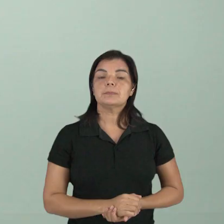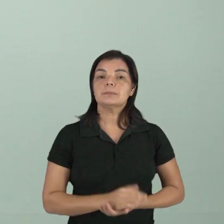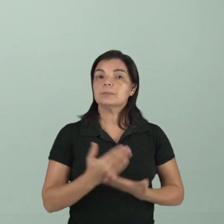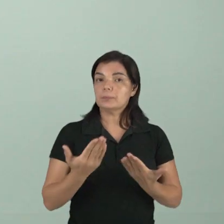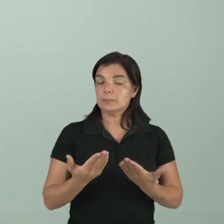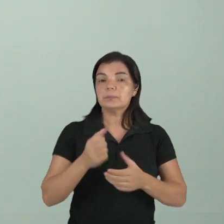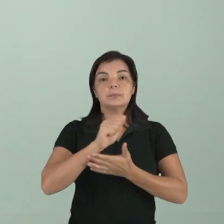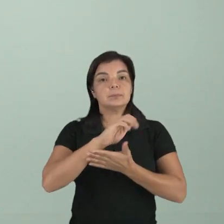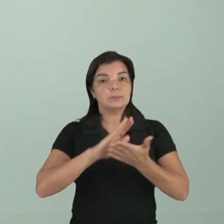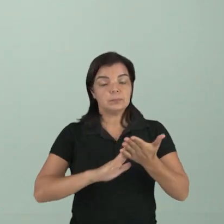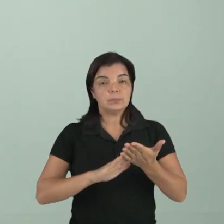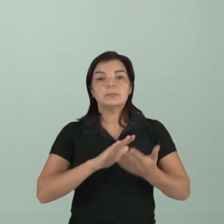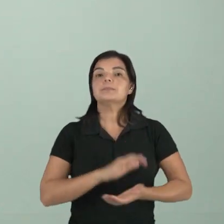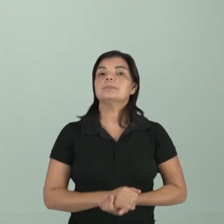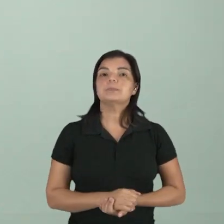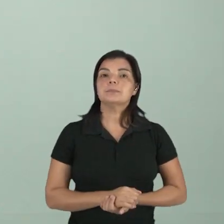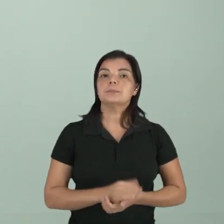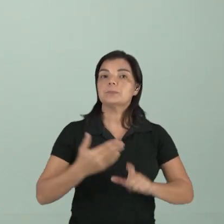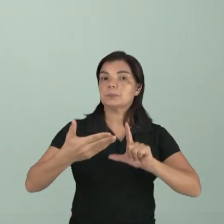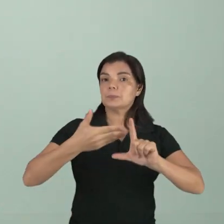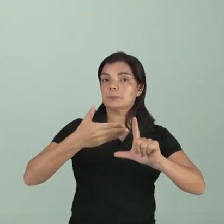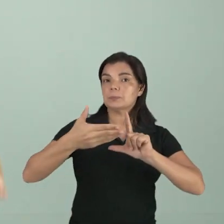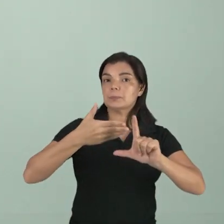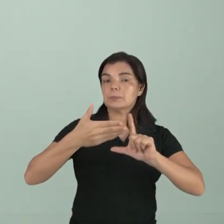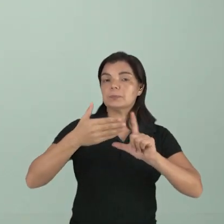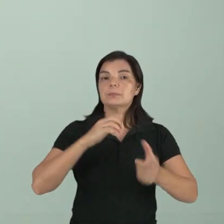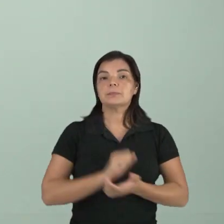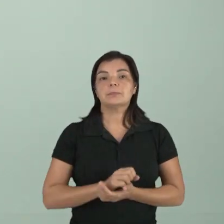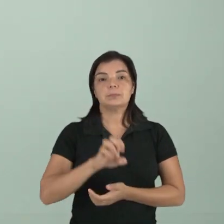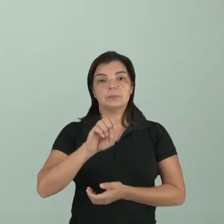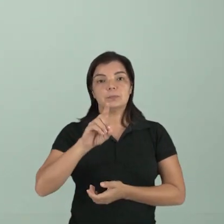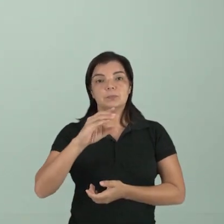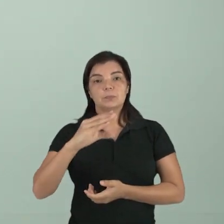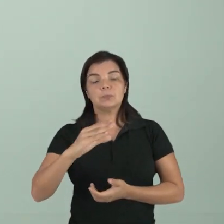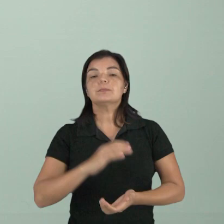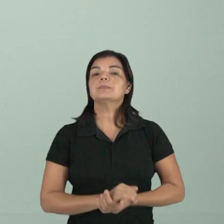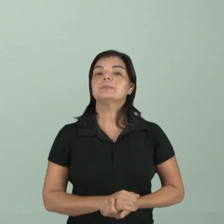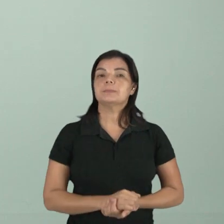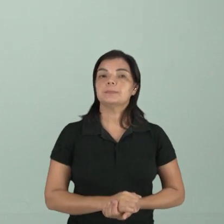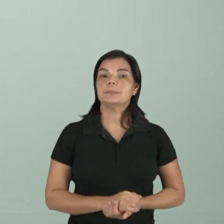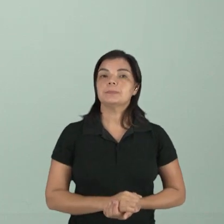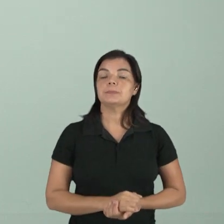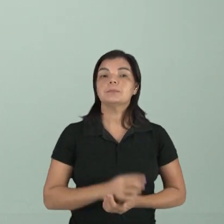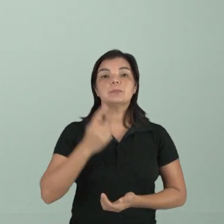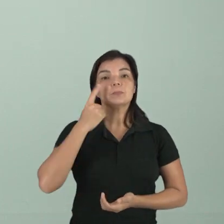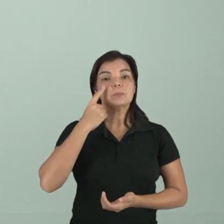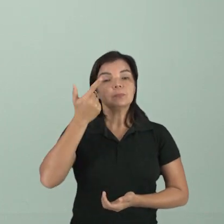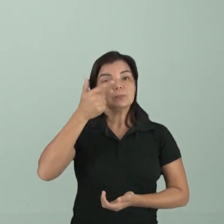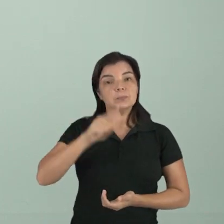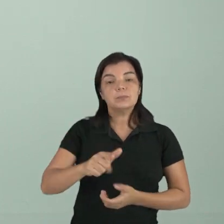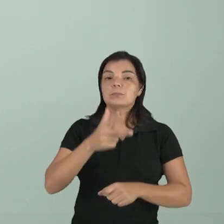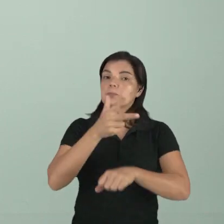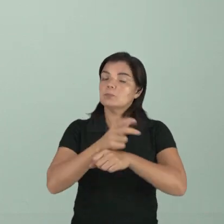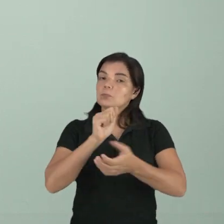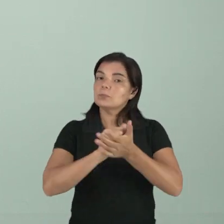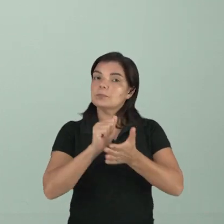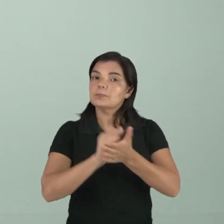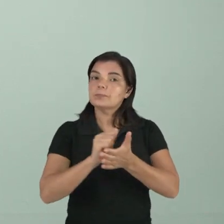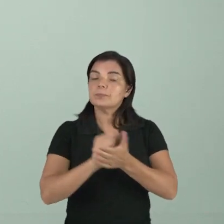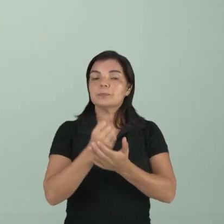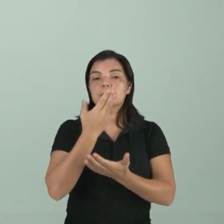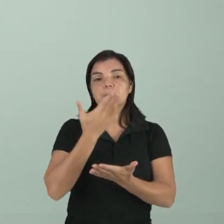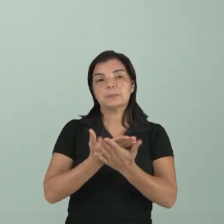e agora mais exercícios pessoal entre no na plataforma e no outro tá Rezende esses ventos faça anotações